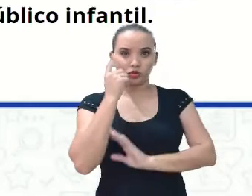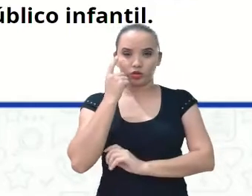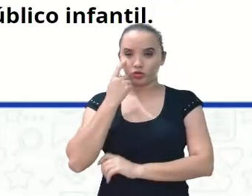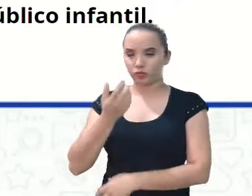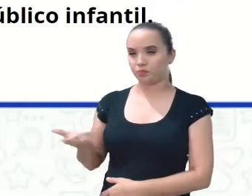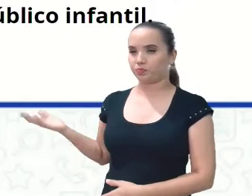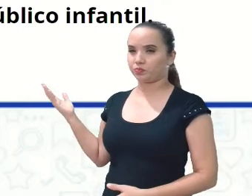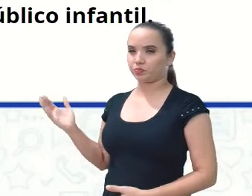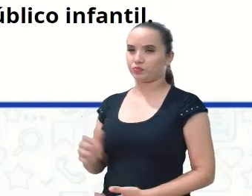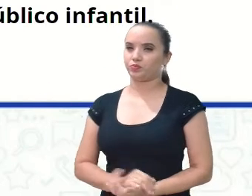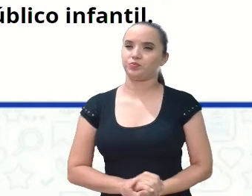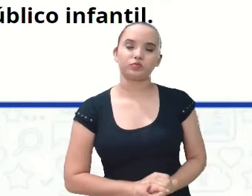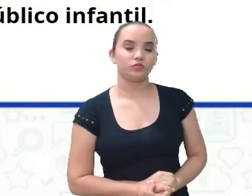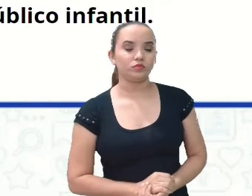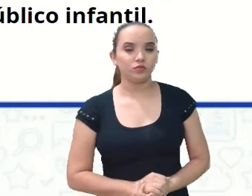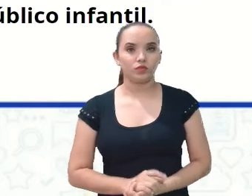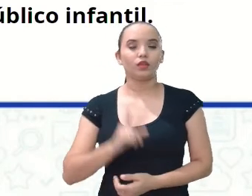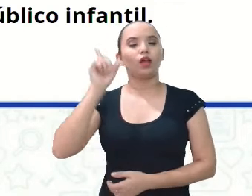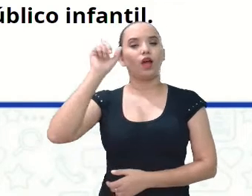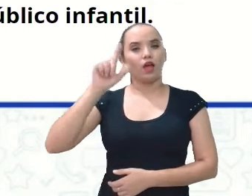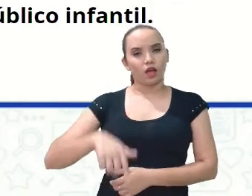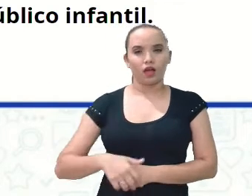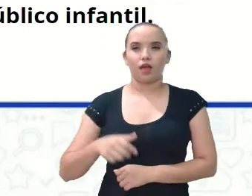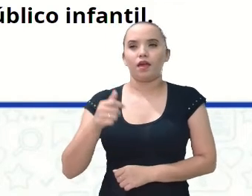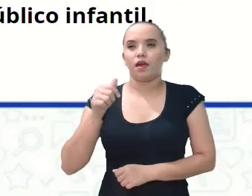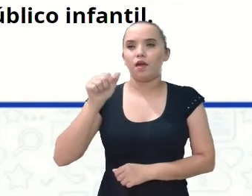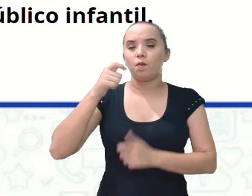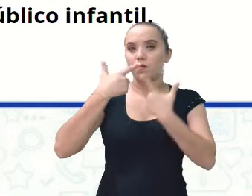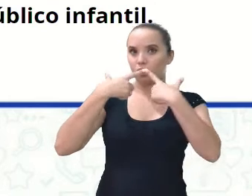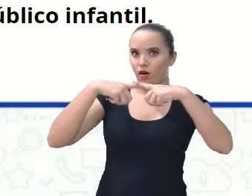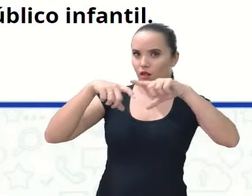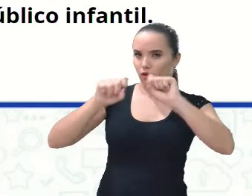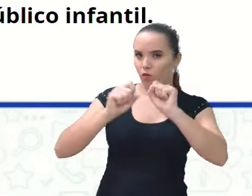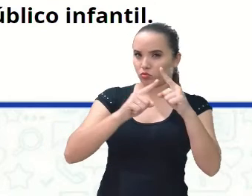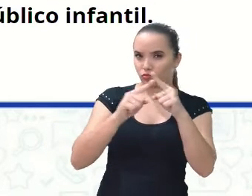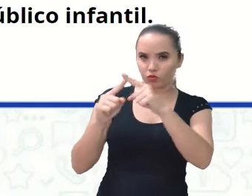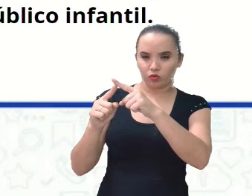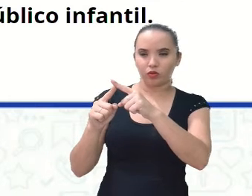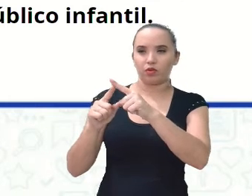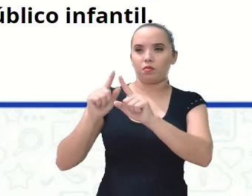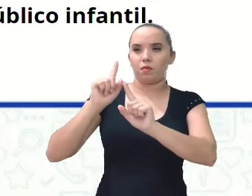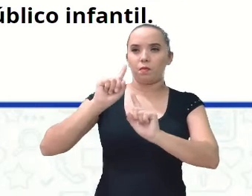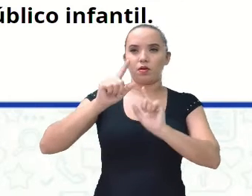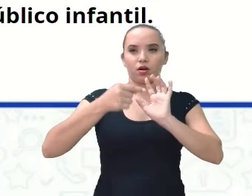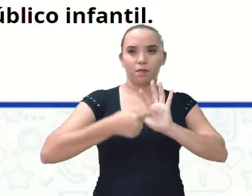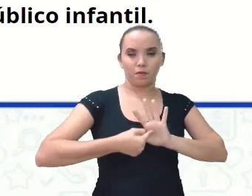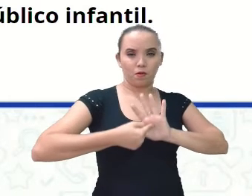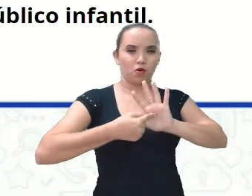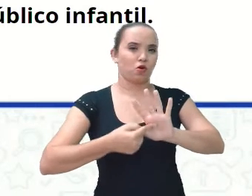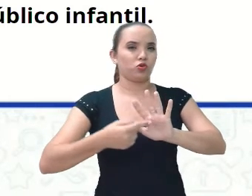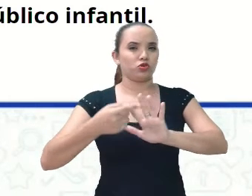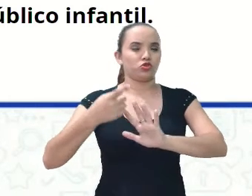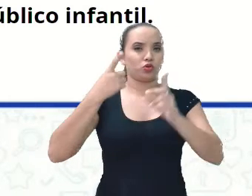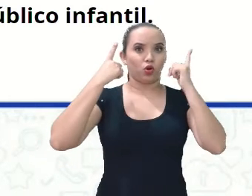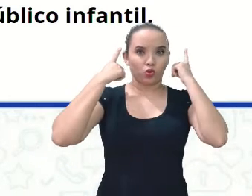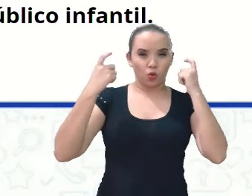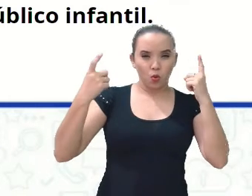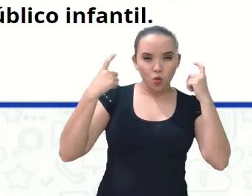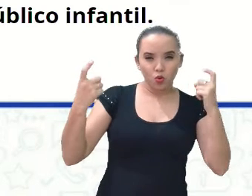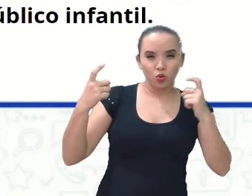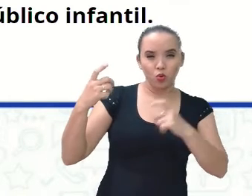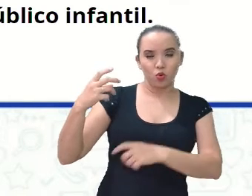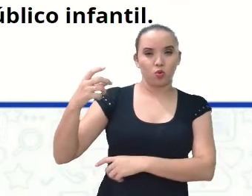A onomatopeia é uma figura de linguagem que é utilizada para transcrever ruídos,